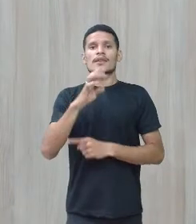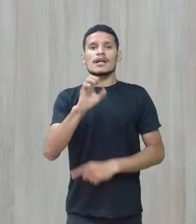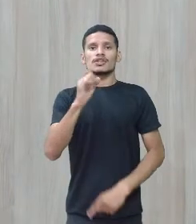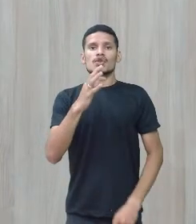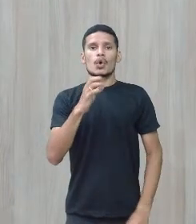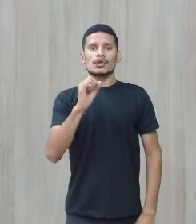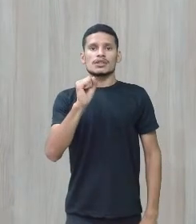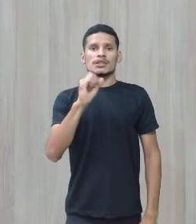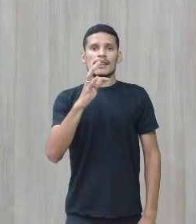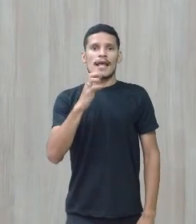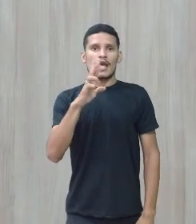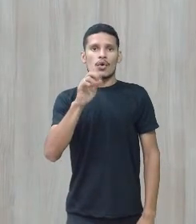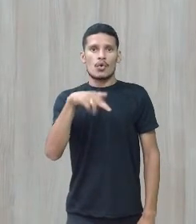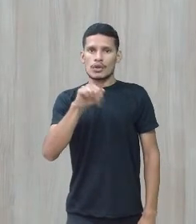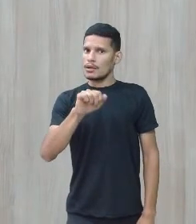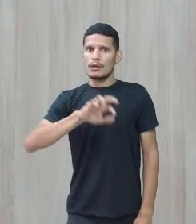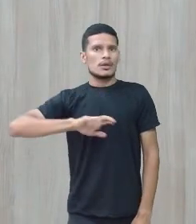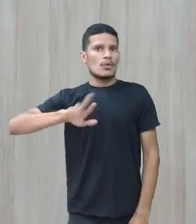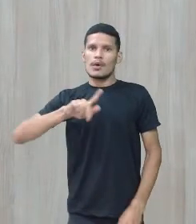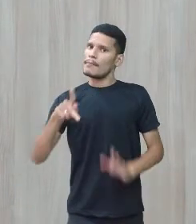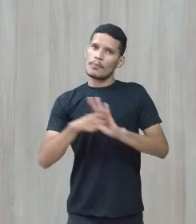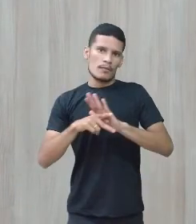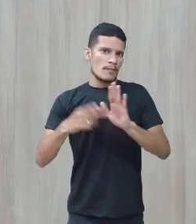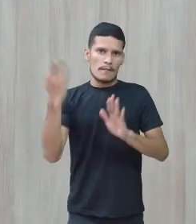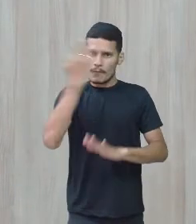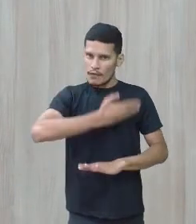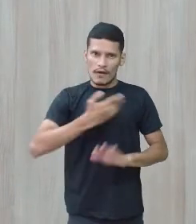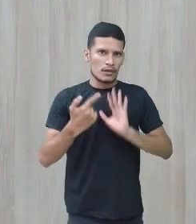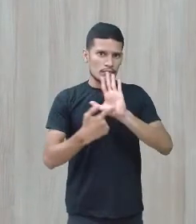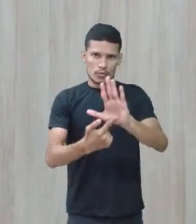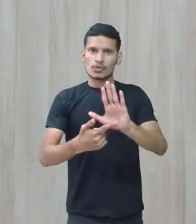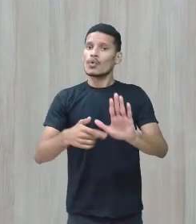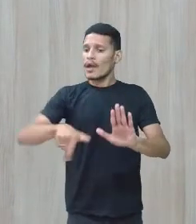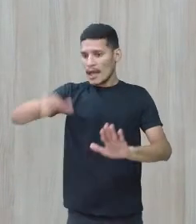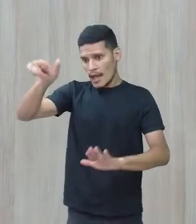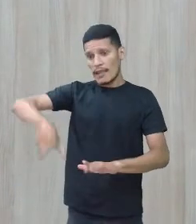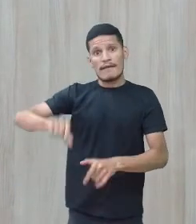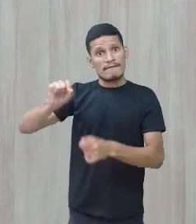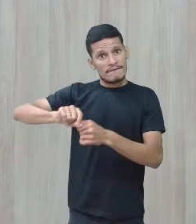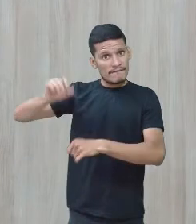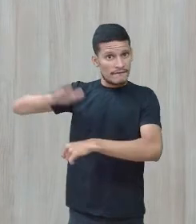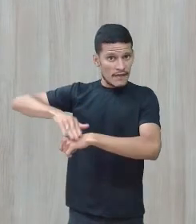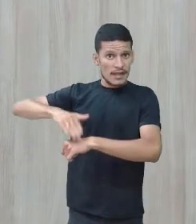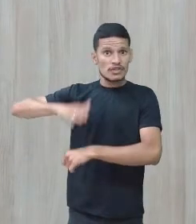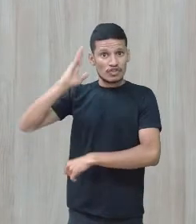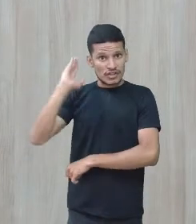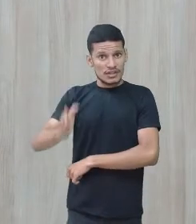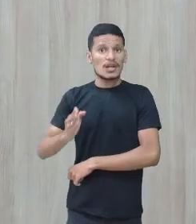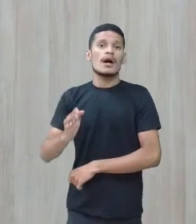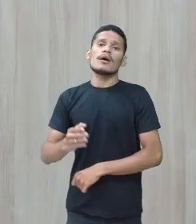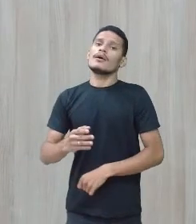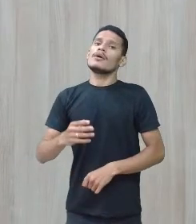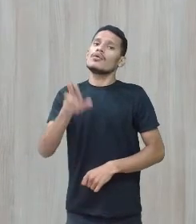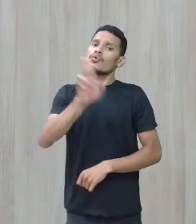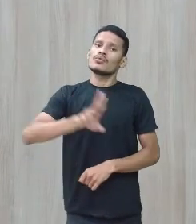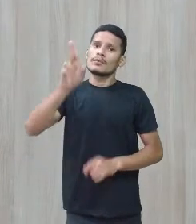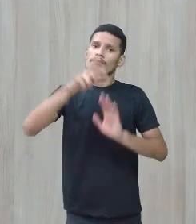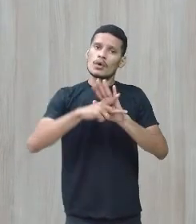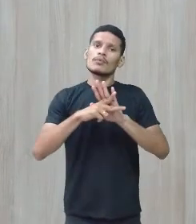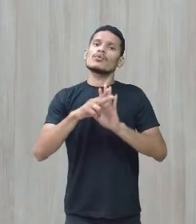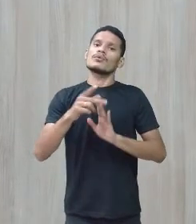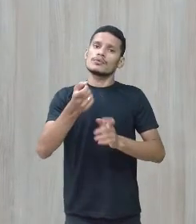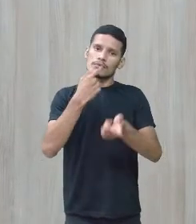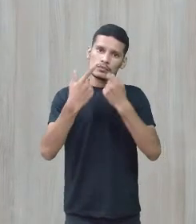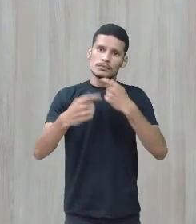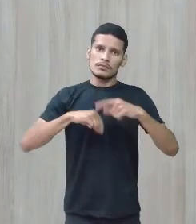usa testosterona, mas não foi nada comprovado, né, que ela fez realmente, diretamente, esse uso de